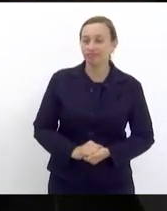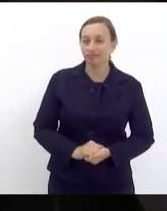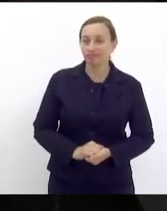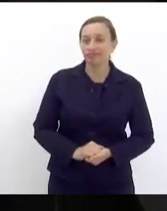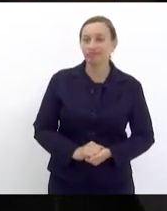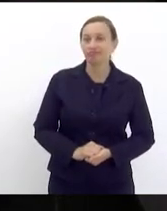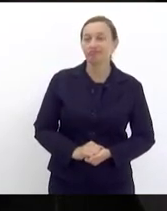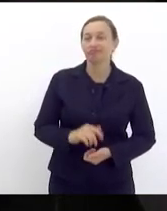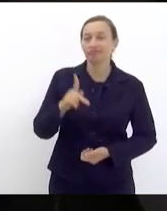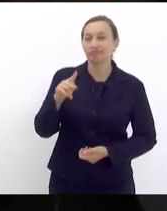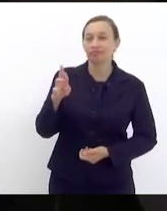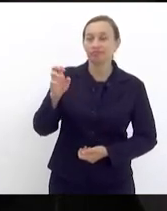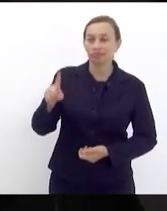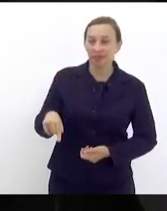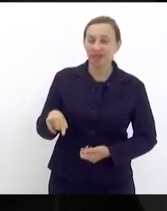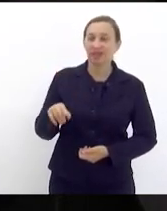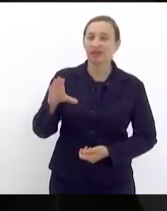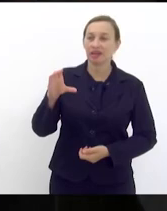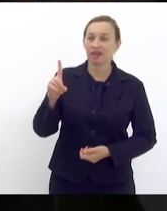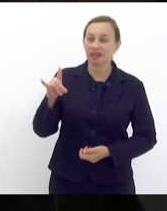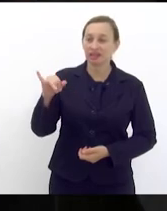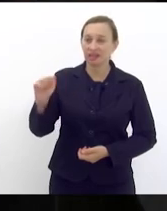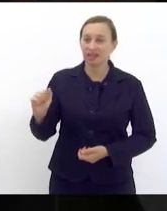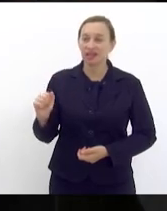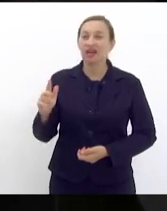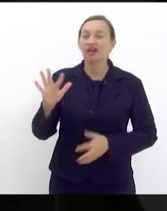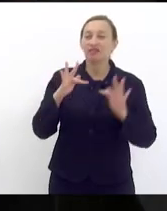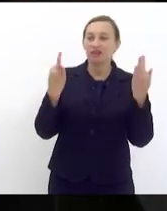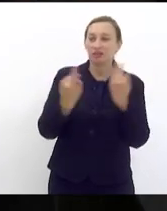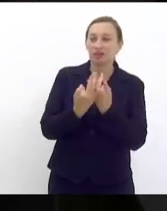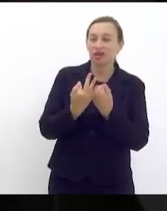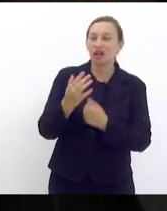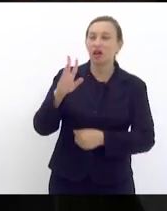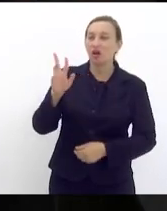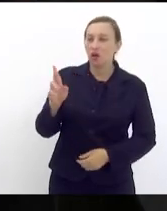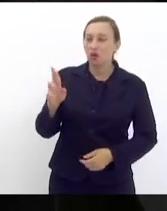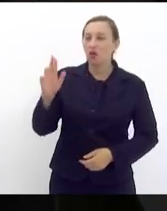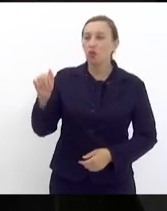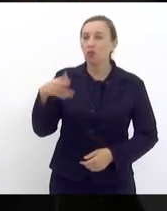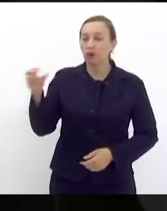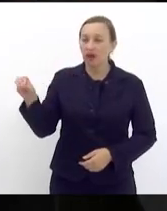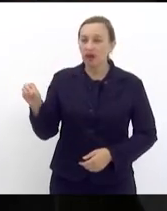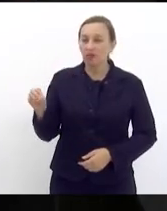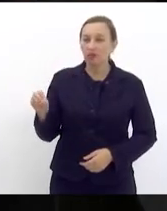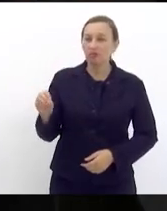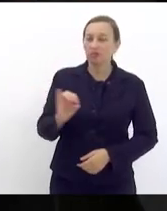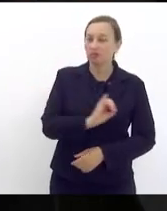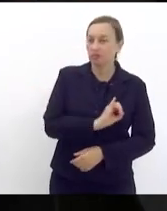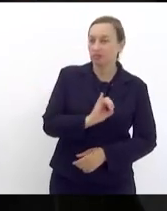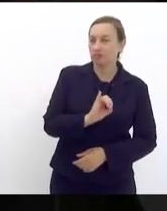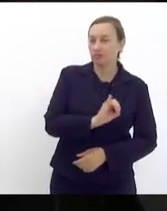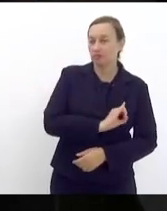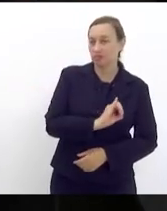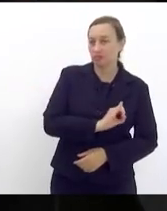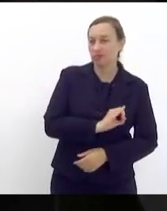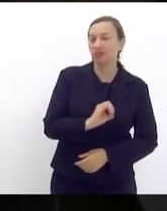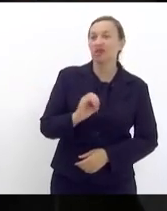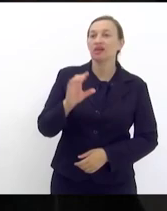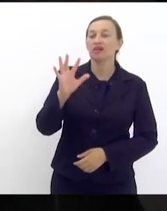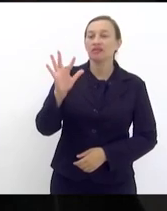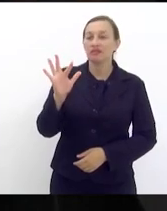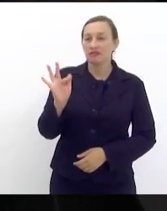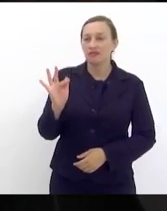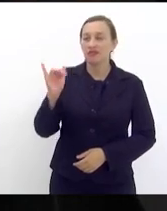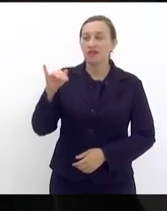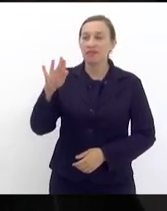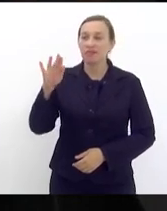pré-candidatos que são o nosso grupo, a família Rubão, família Itaguaí. Eu não posso nem dizer família Rubão, eu posso dizer a família Itaguaí,